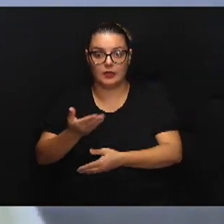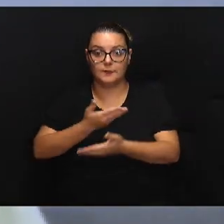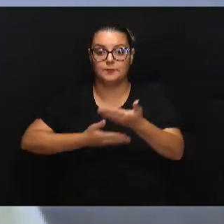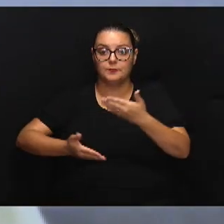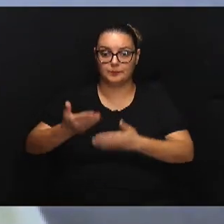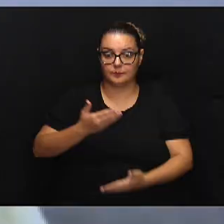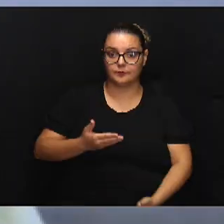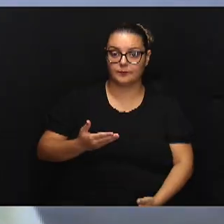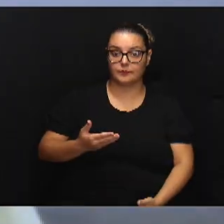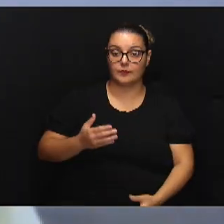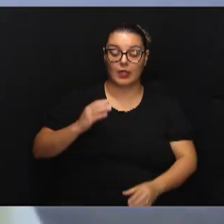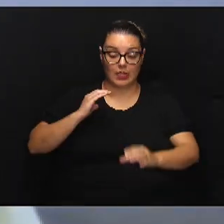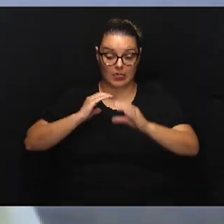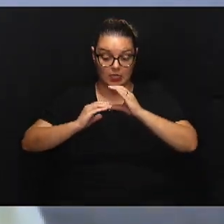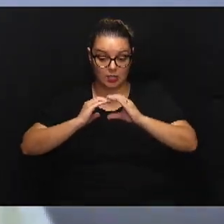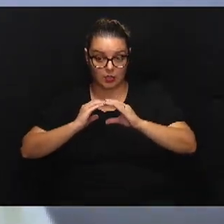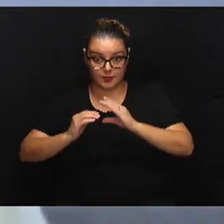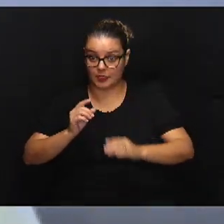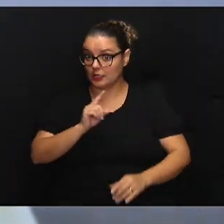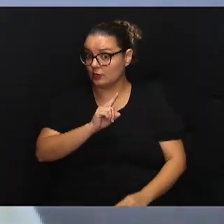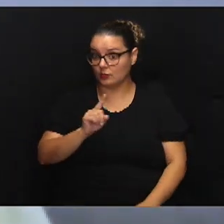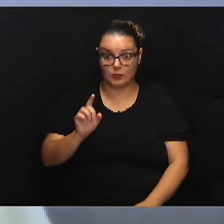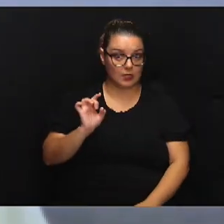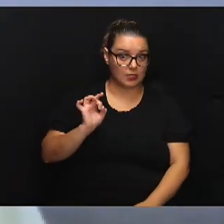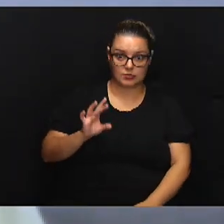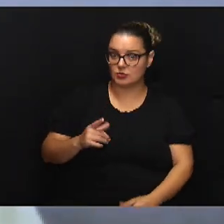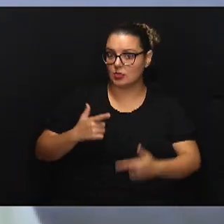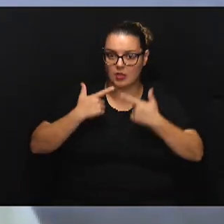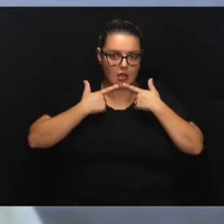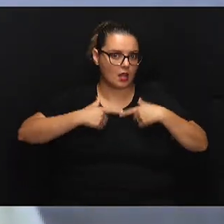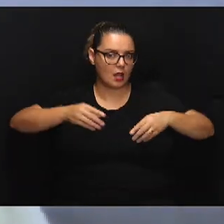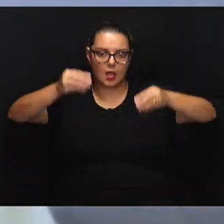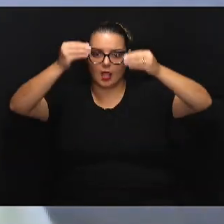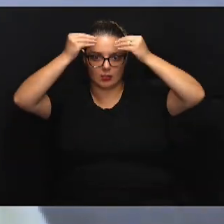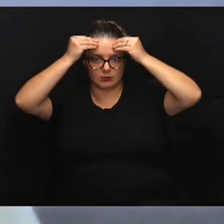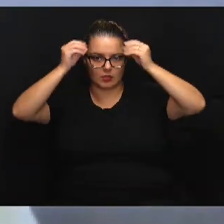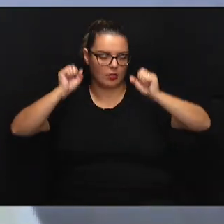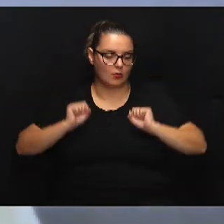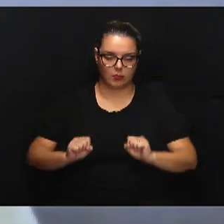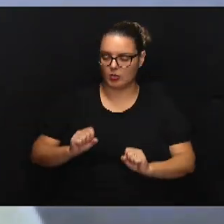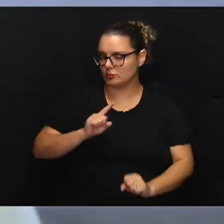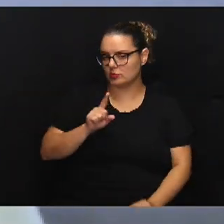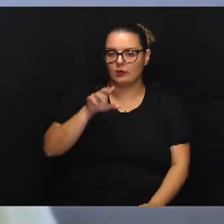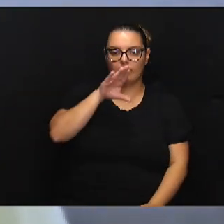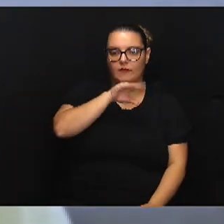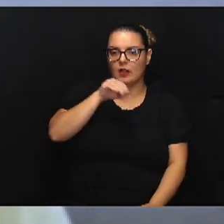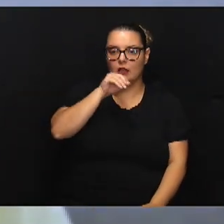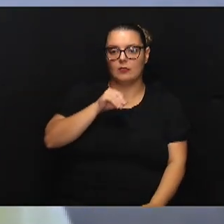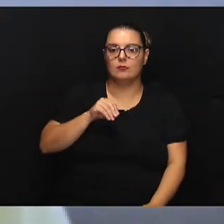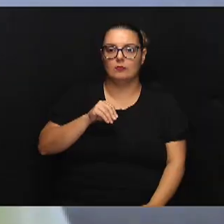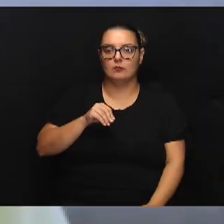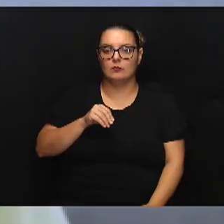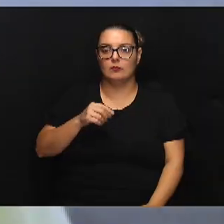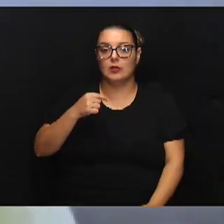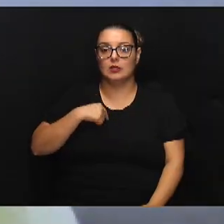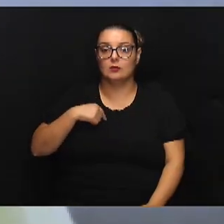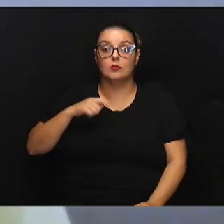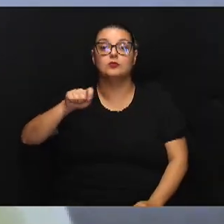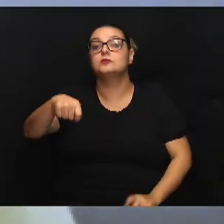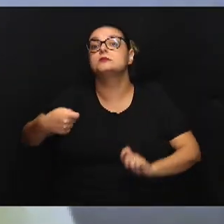E comunicação não é só linguagem. Eu posso não falar, mas, por exemplo, eu posso dar um